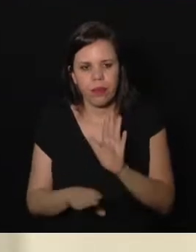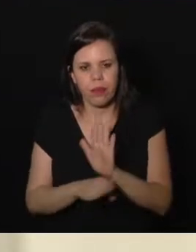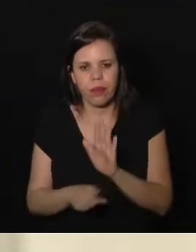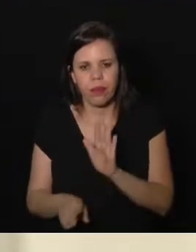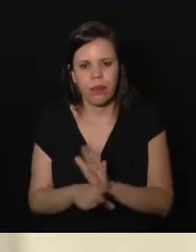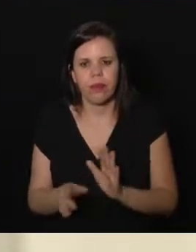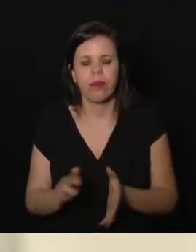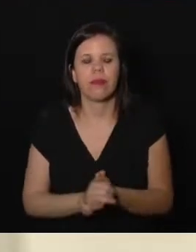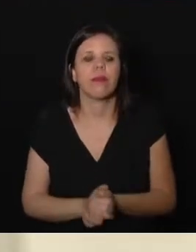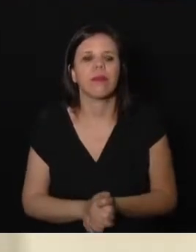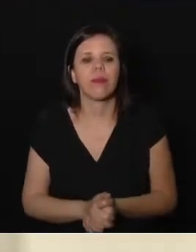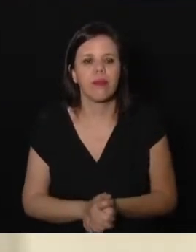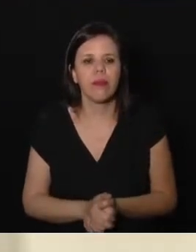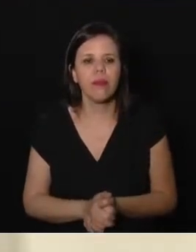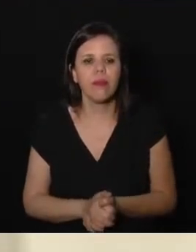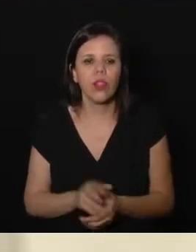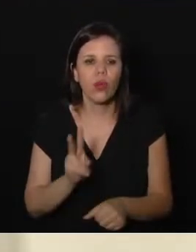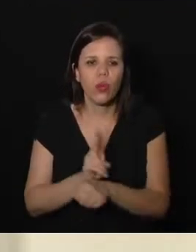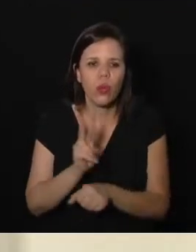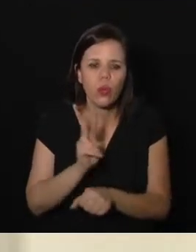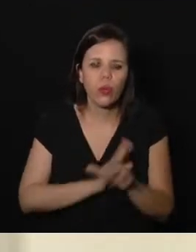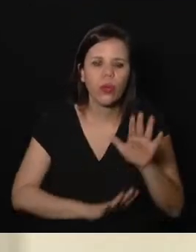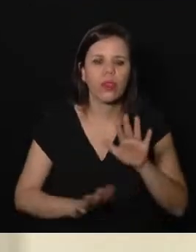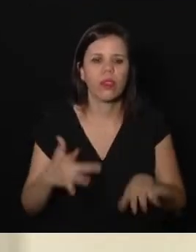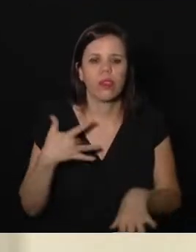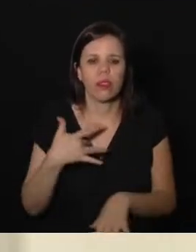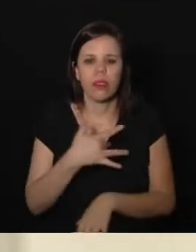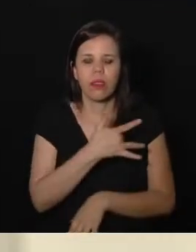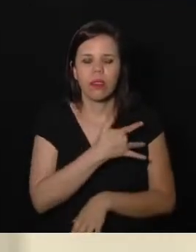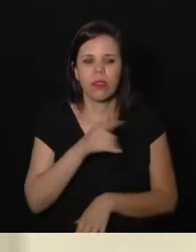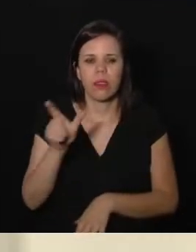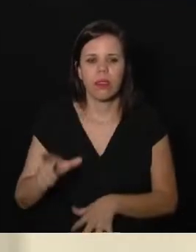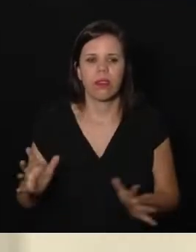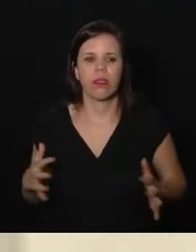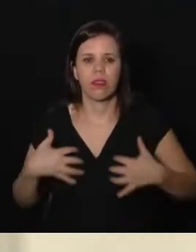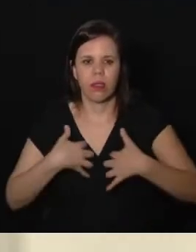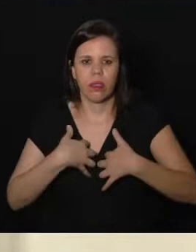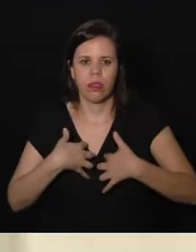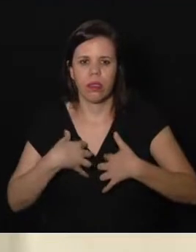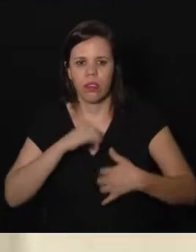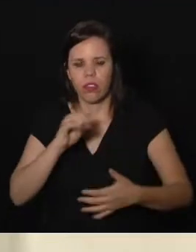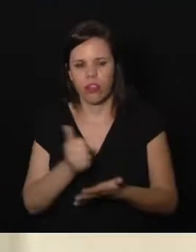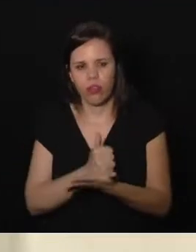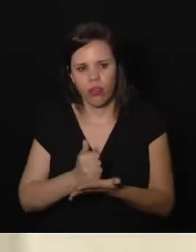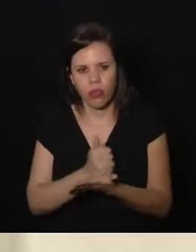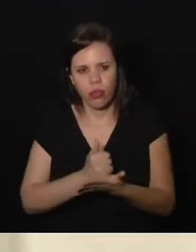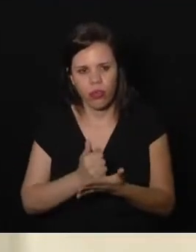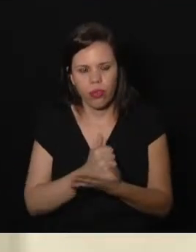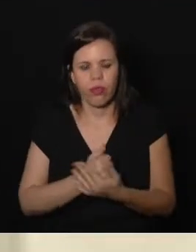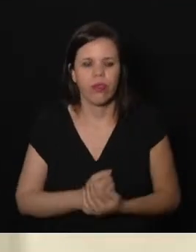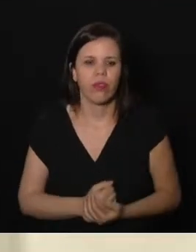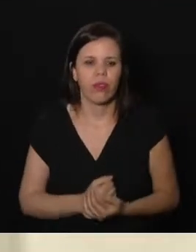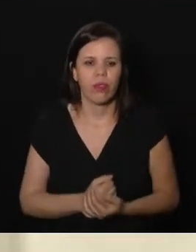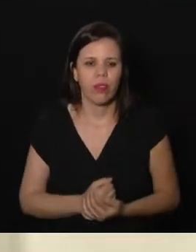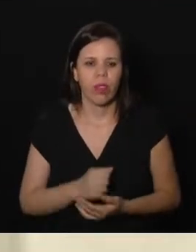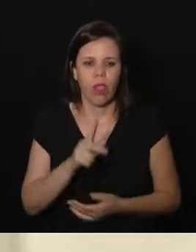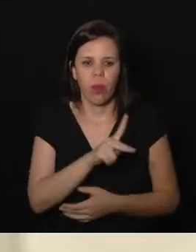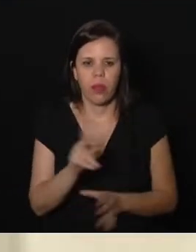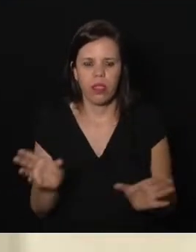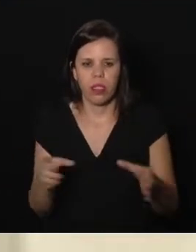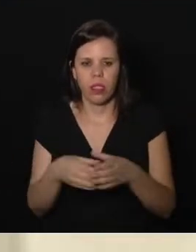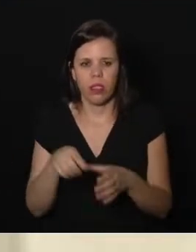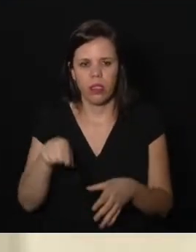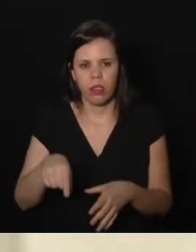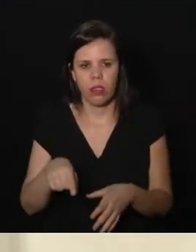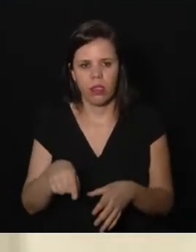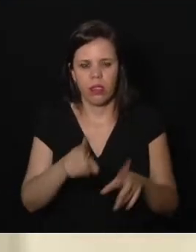ajudando no cuidado da saúde dessas pessoas. Então, tanto o Jorge da Farmácia, que inclusive é o presidente da Comissão